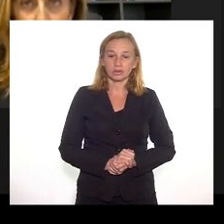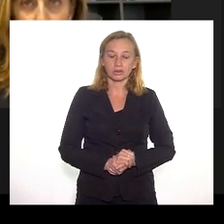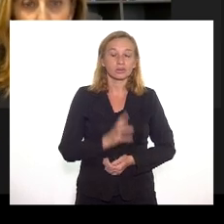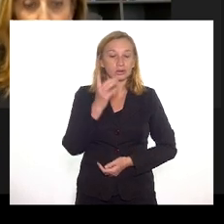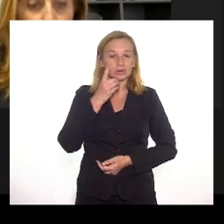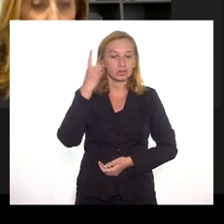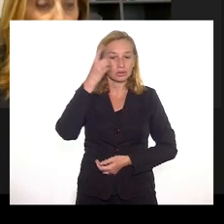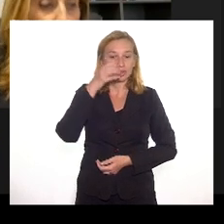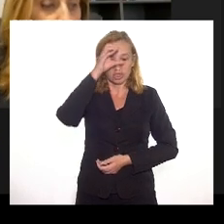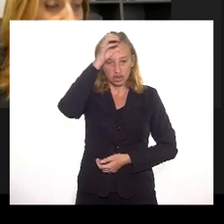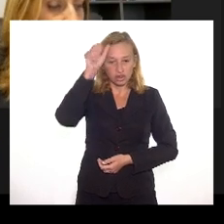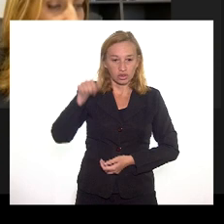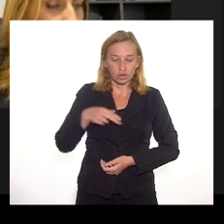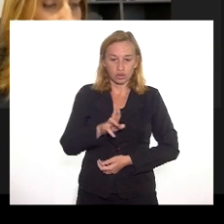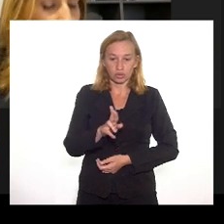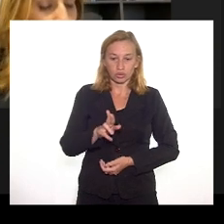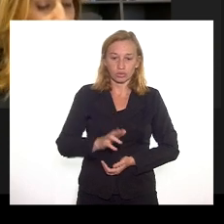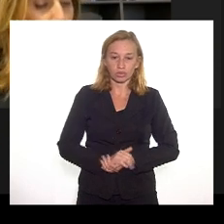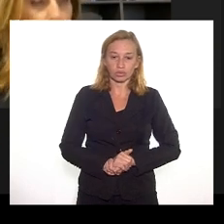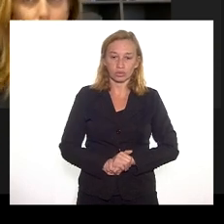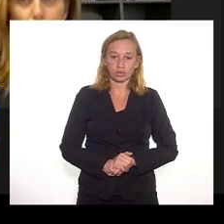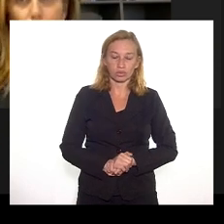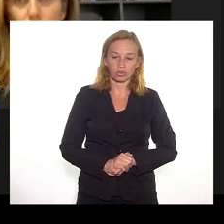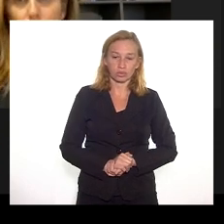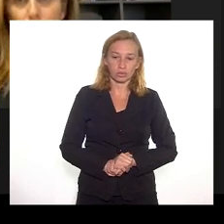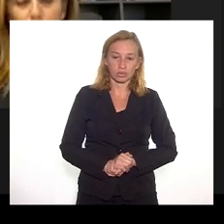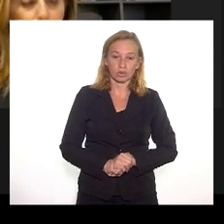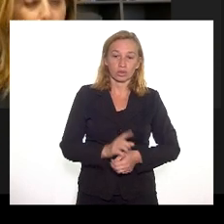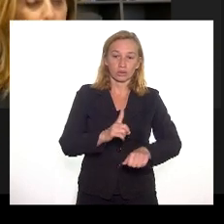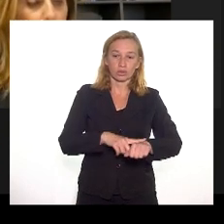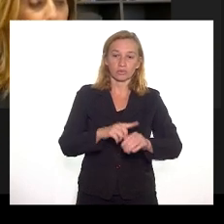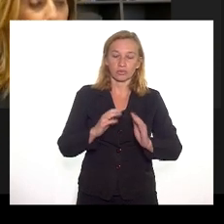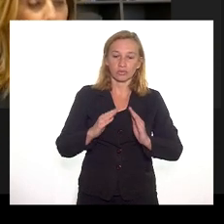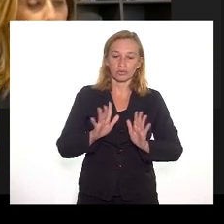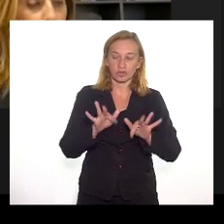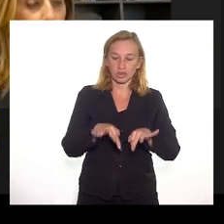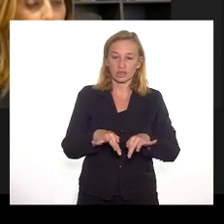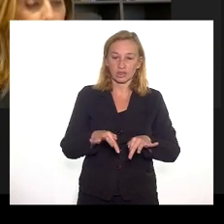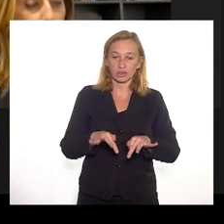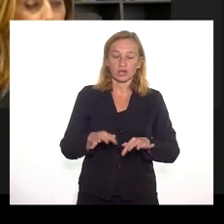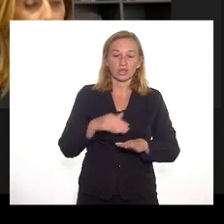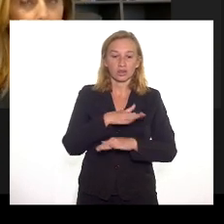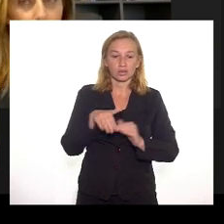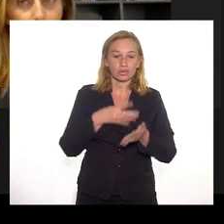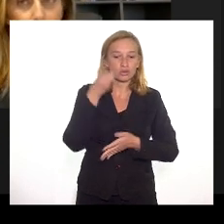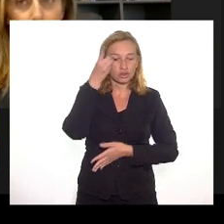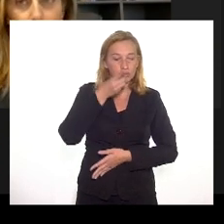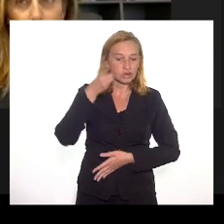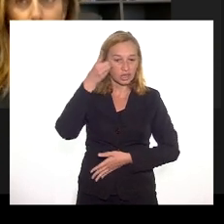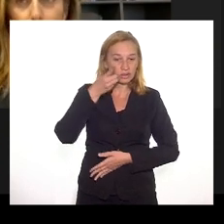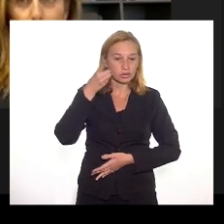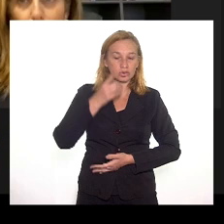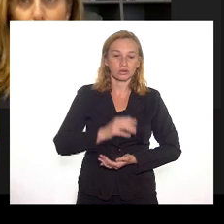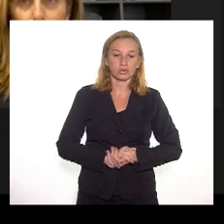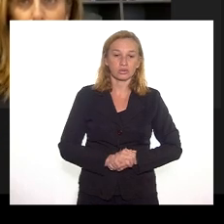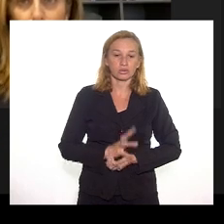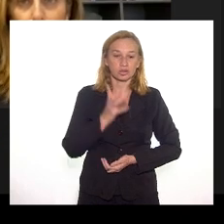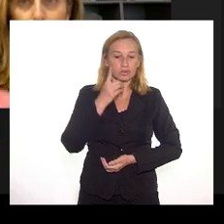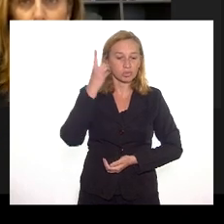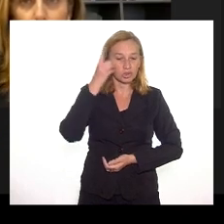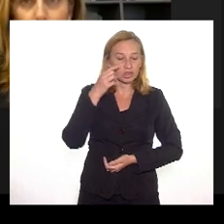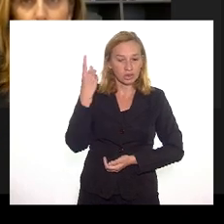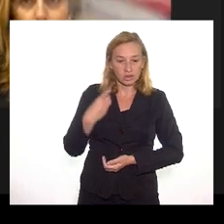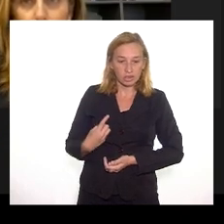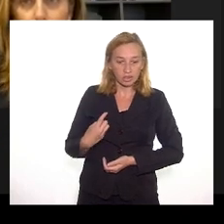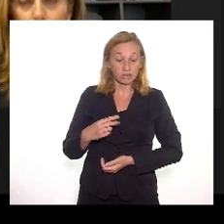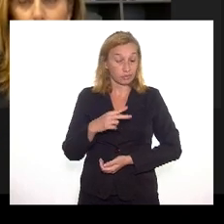Deputada Tia Ju, que preside esse expediente final, senhoras deputadas, senhores deputados, deputada Dani Monteiro,